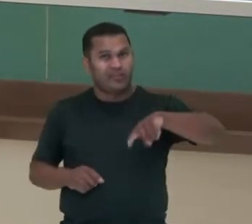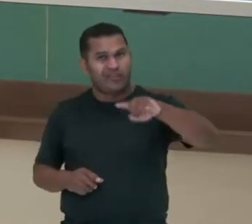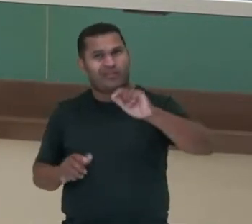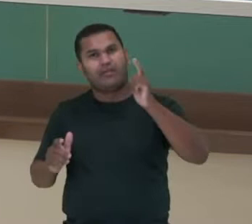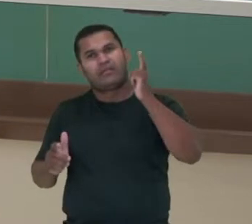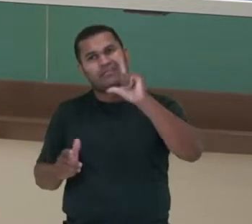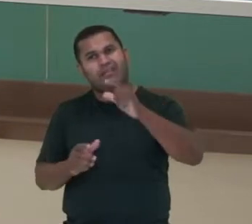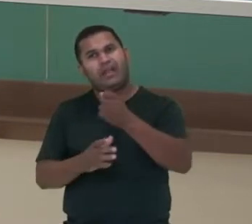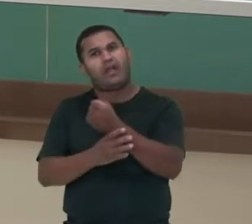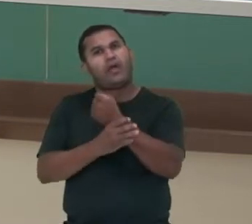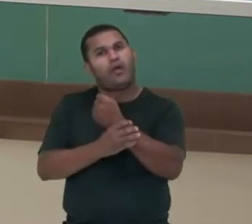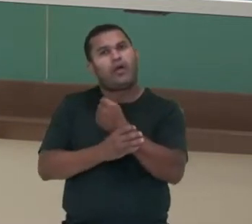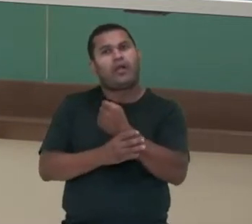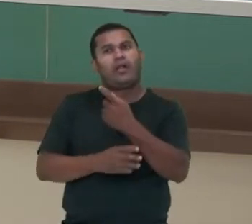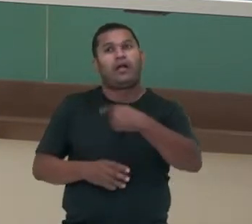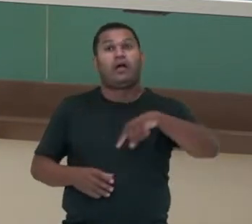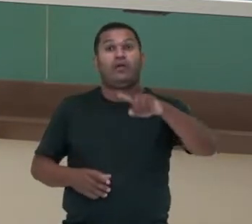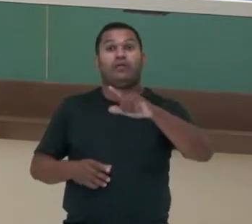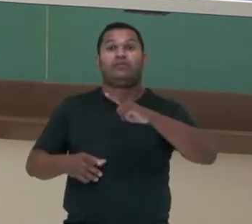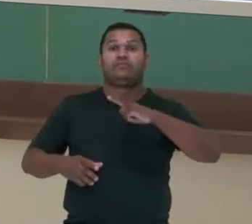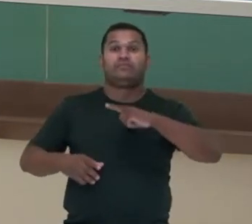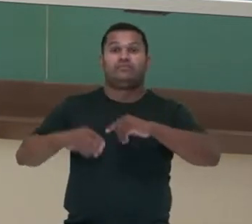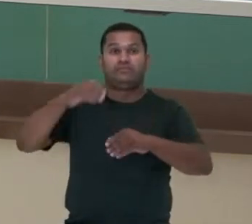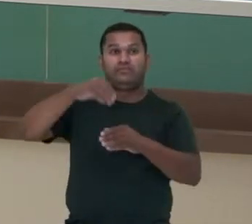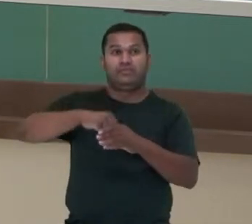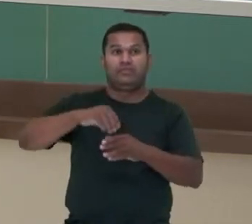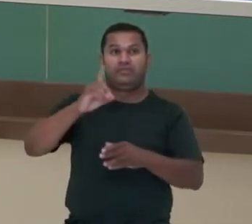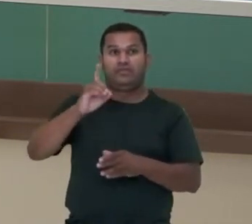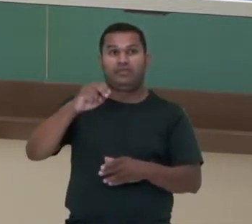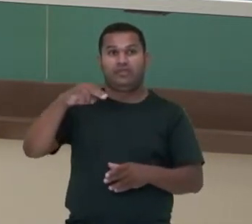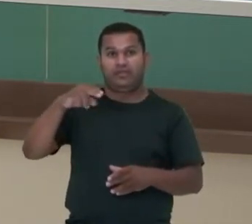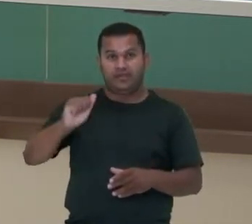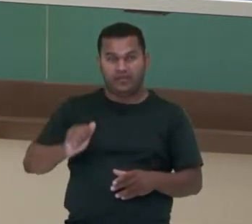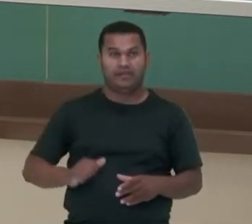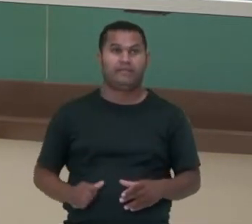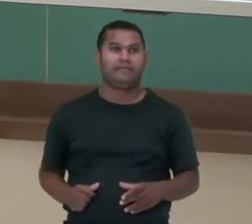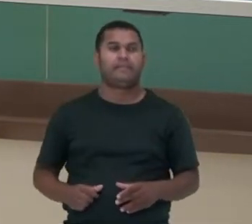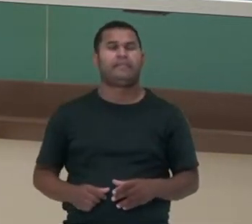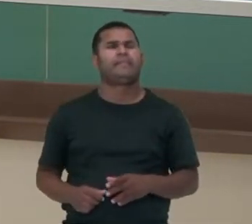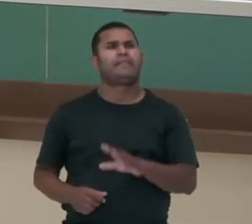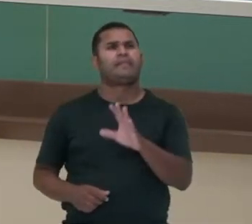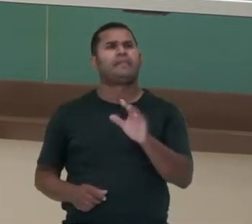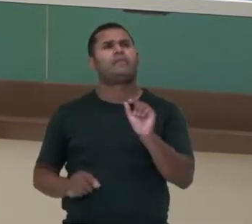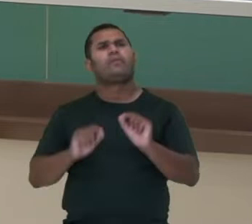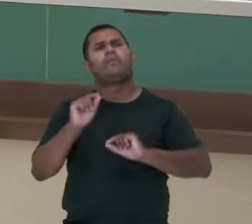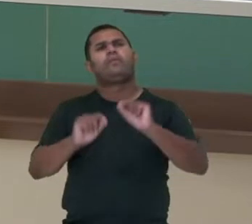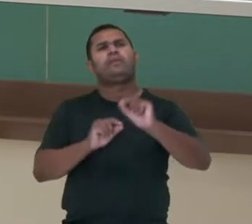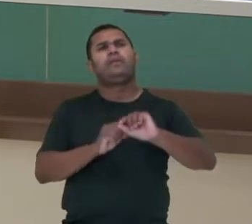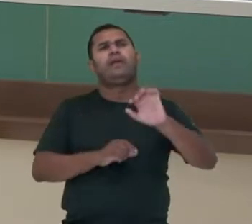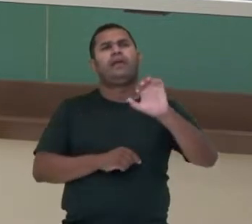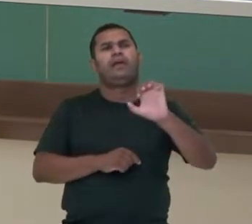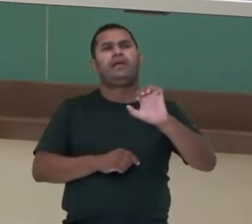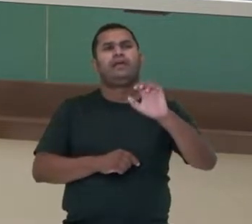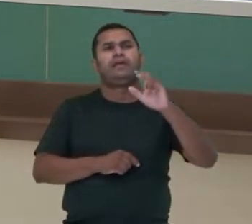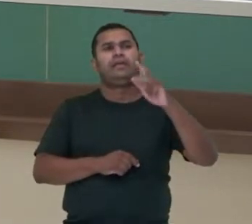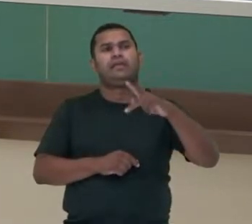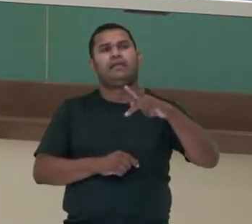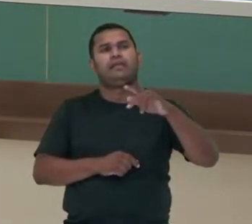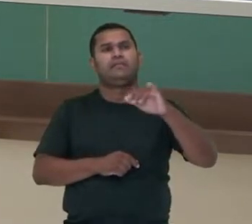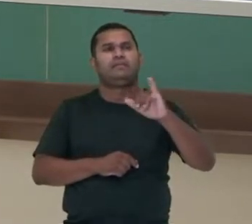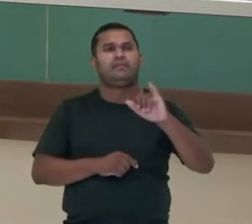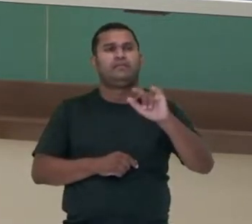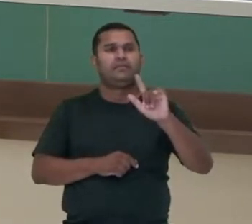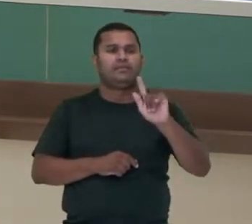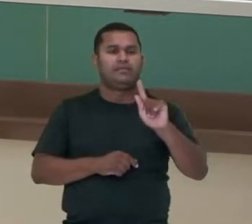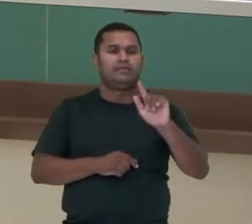o epigenoma? Então, vamos pensar ali, extrapolando da questão epigenética, vamos entender o que é o epigenoma. Quando a gente fala